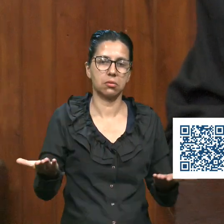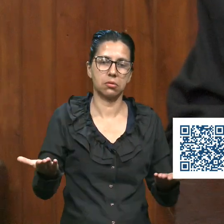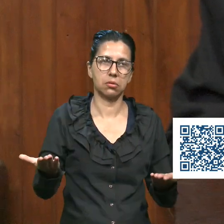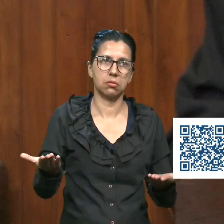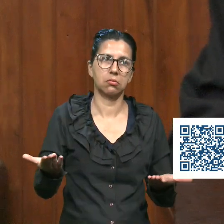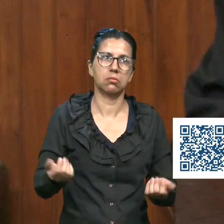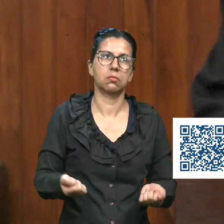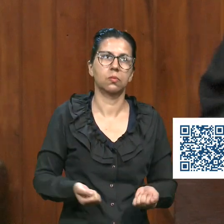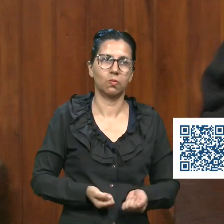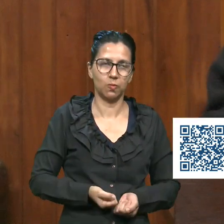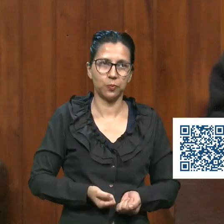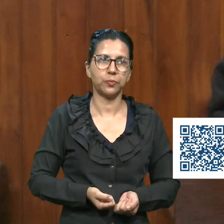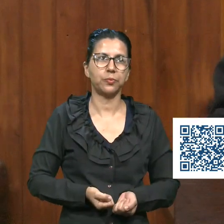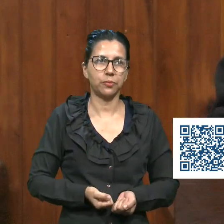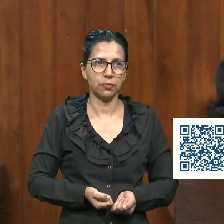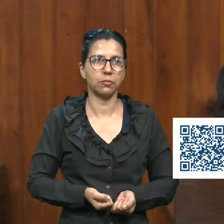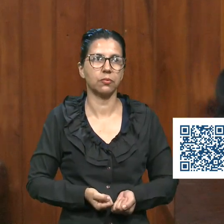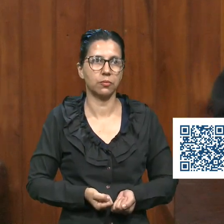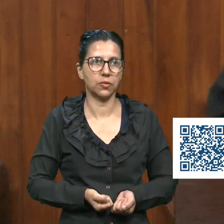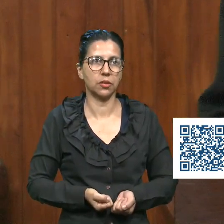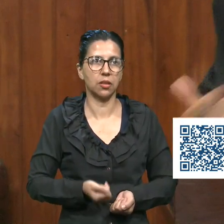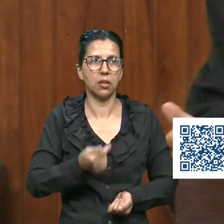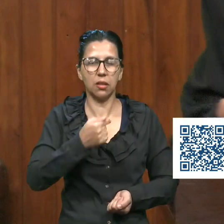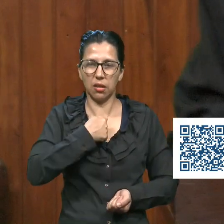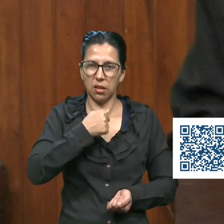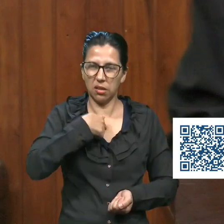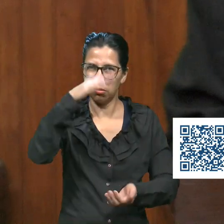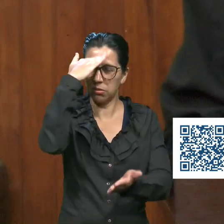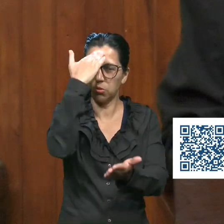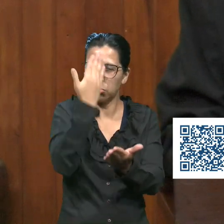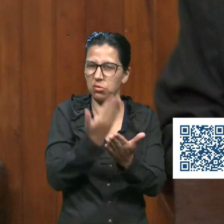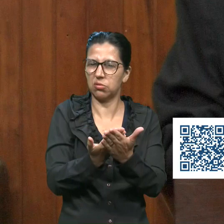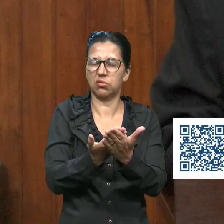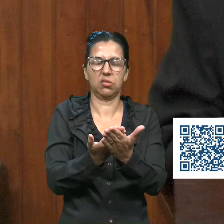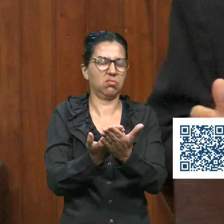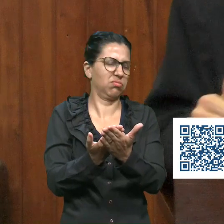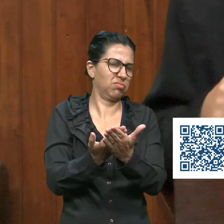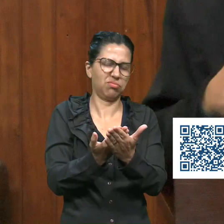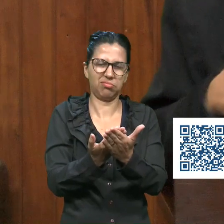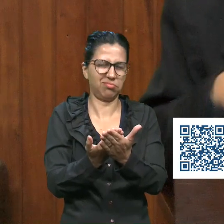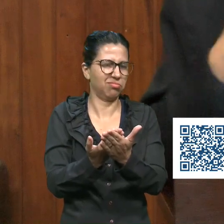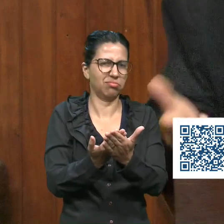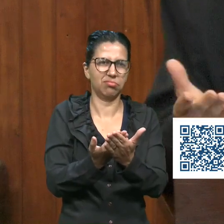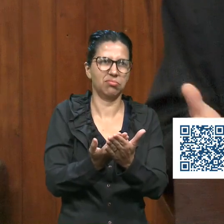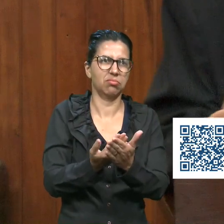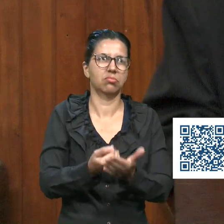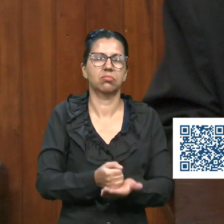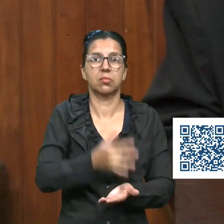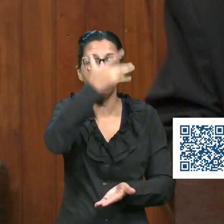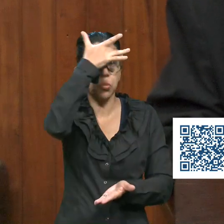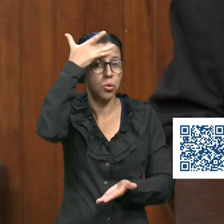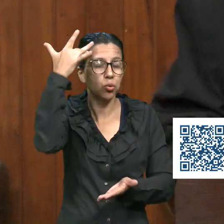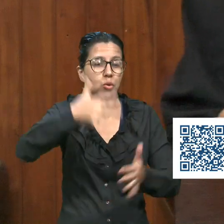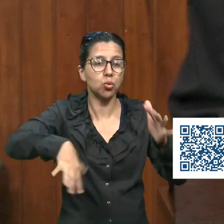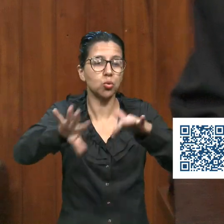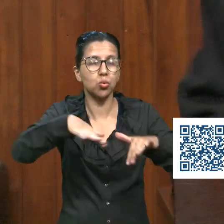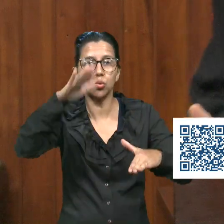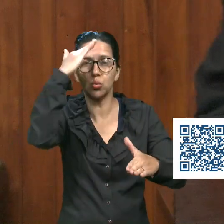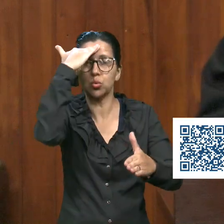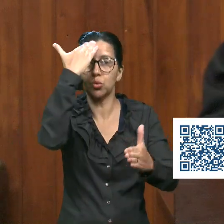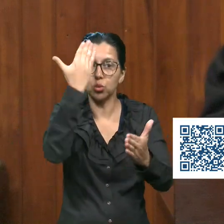isso atenta contra toda a minha crença, atenta contra a crença da maior parte da